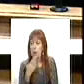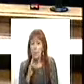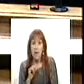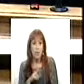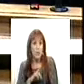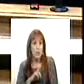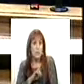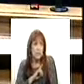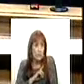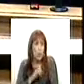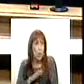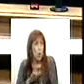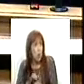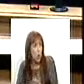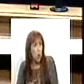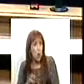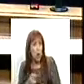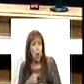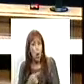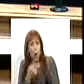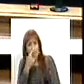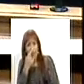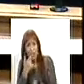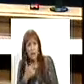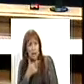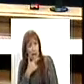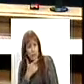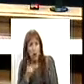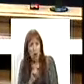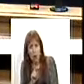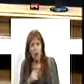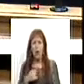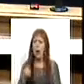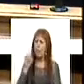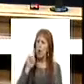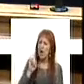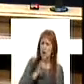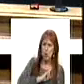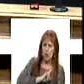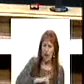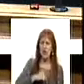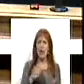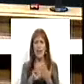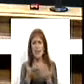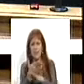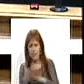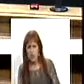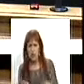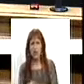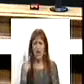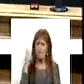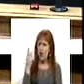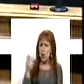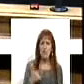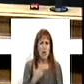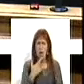estado civil ou da sua orientação sexual. Mulheres solteiras, divorciadas,